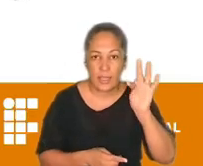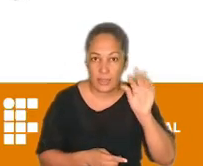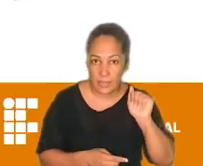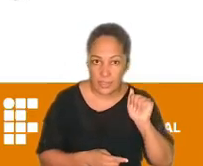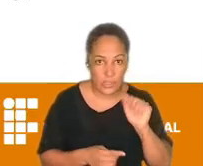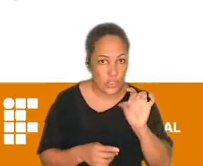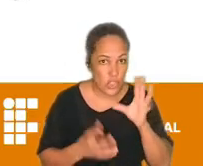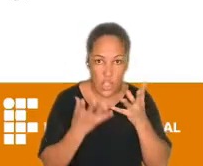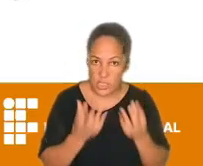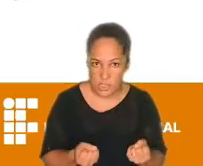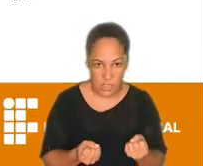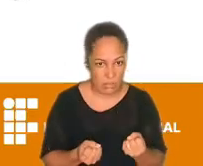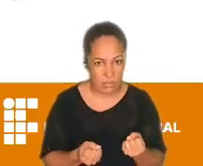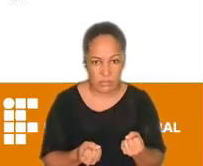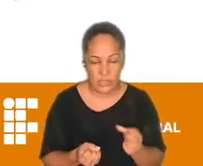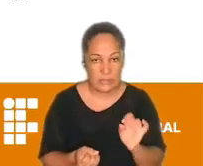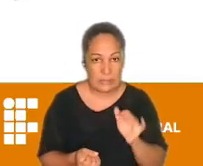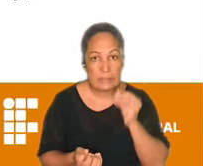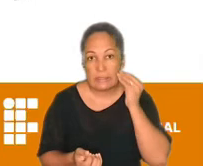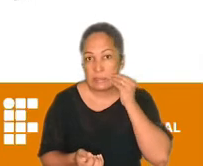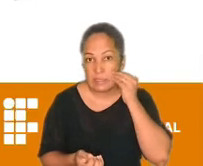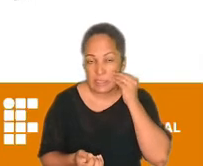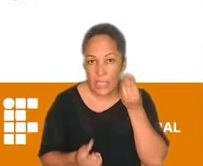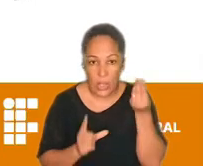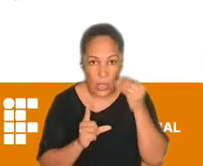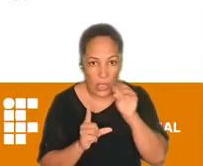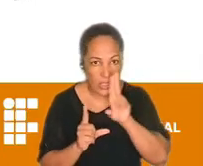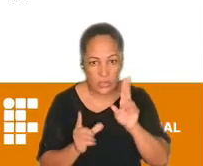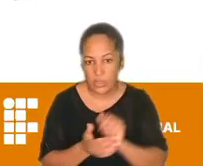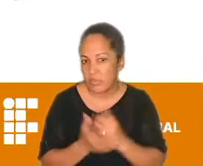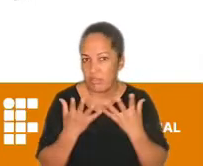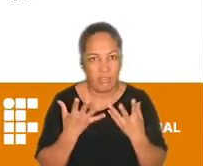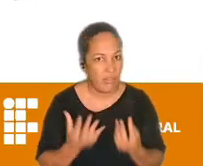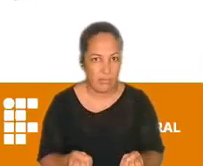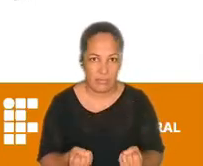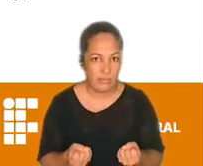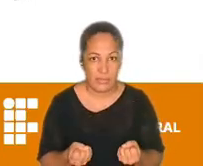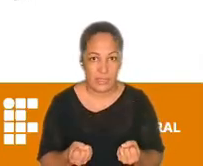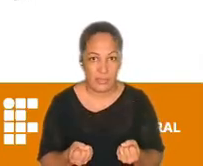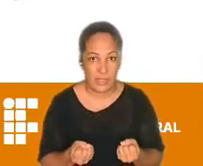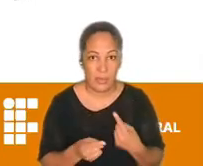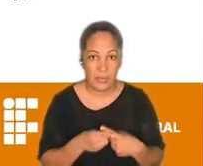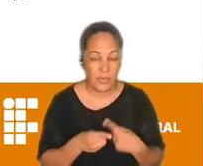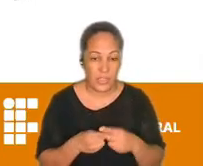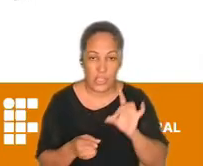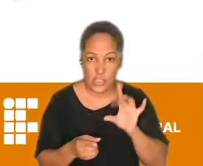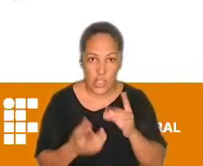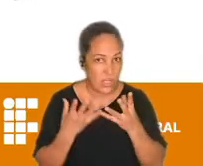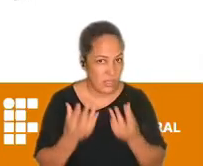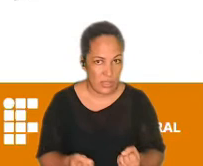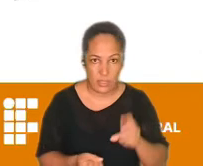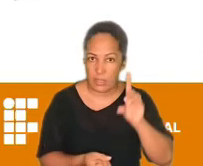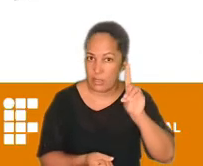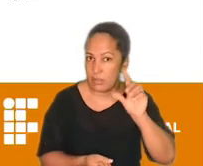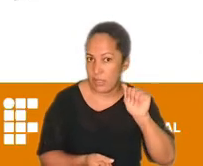Ele não vai, se você tentar colocar lá o nome Jackson Henrique num atributo que é do tipo date, ele não aceita, vai dar